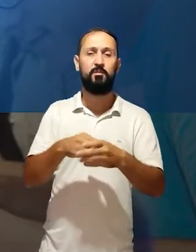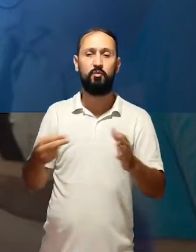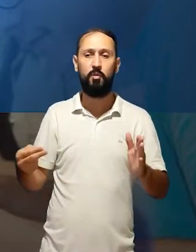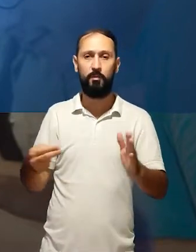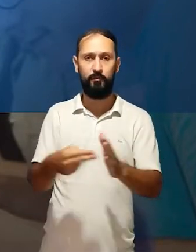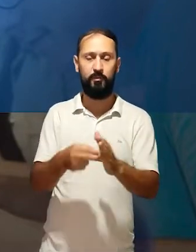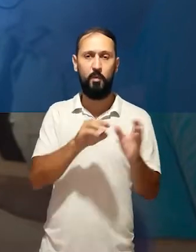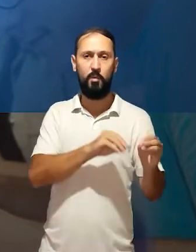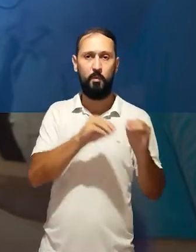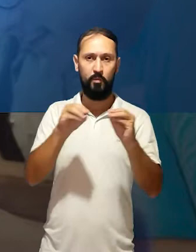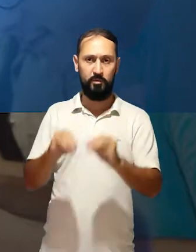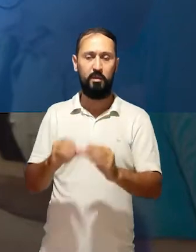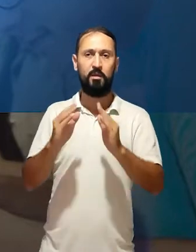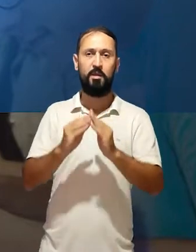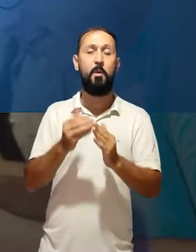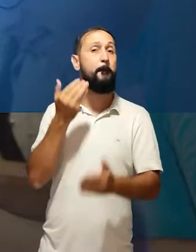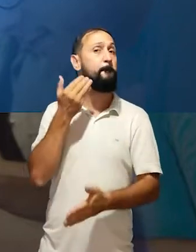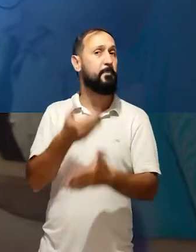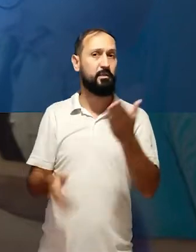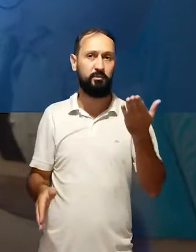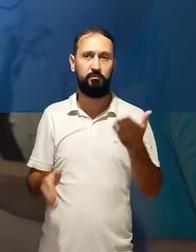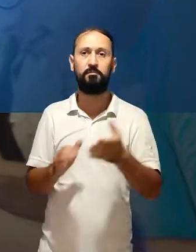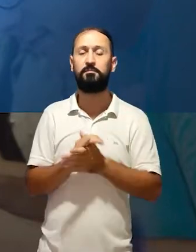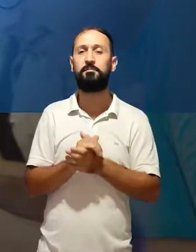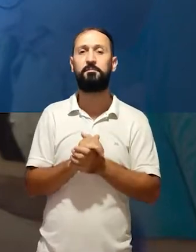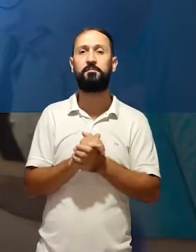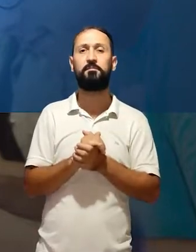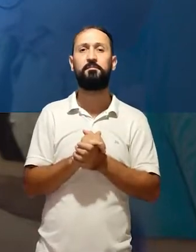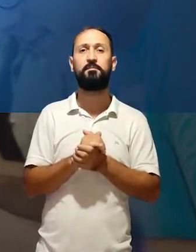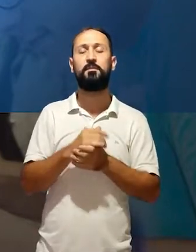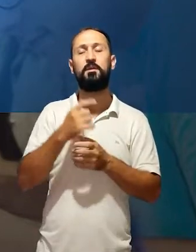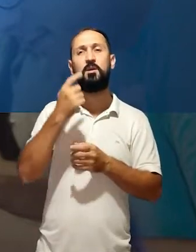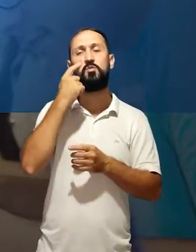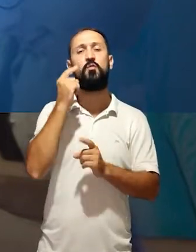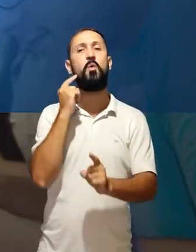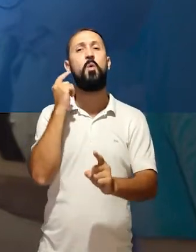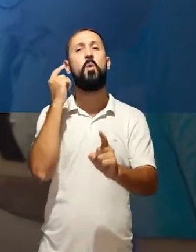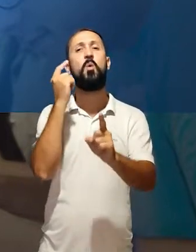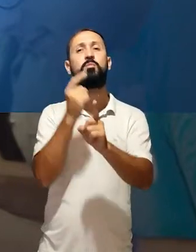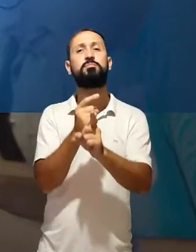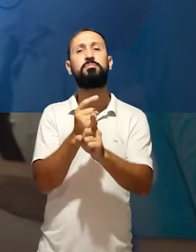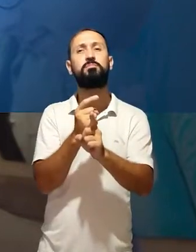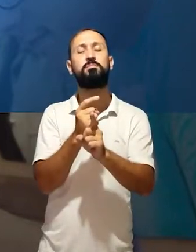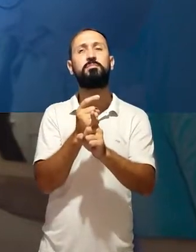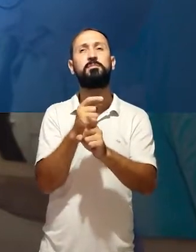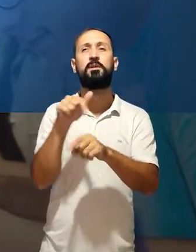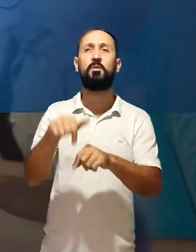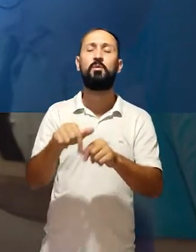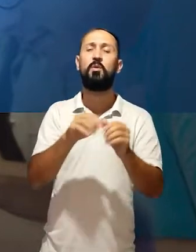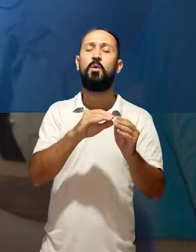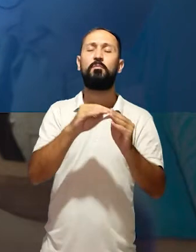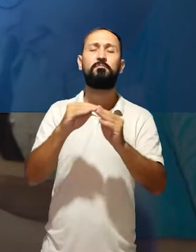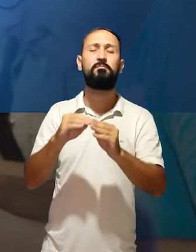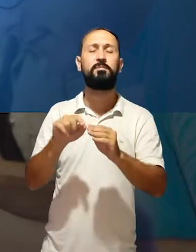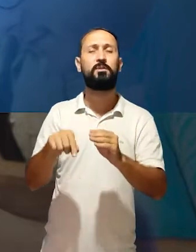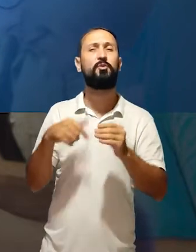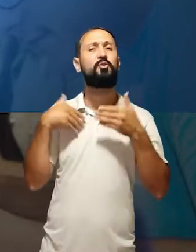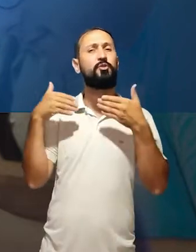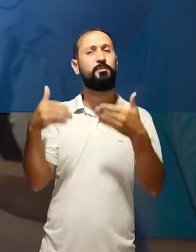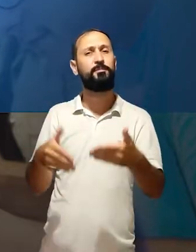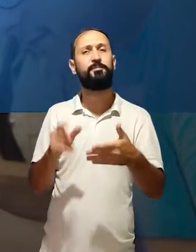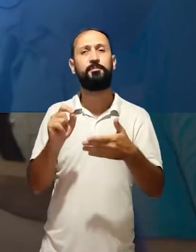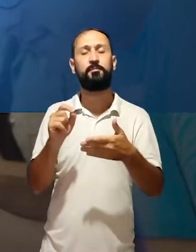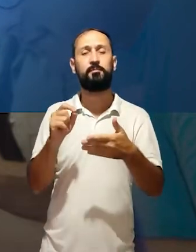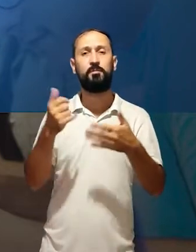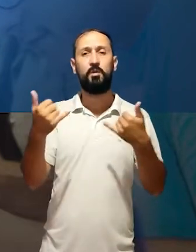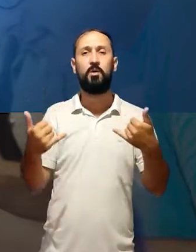de um pendrive, que quando me mudei para cá na viagem eu perdi, né? E só fui reencontrar quando eu cheguei aqui. Logo